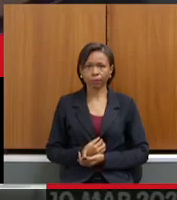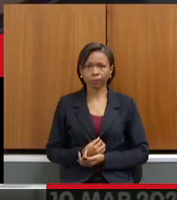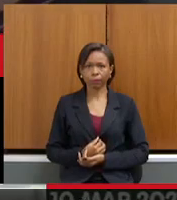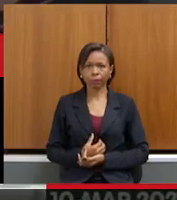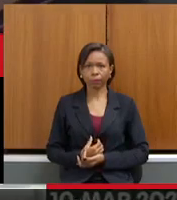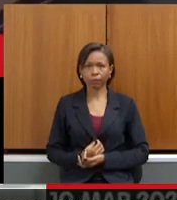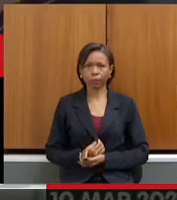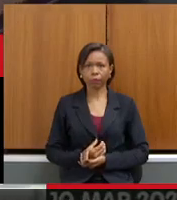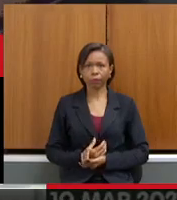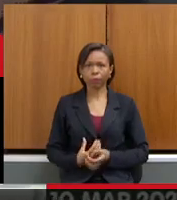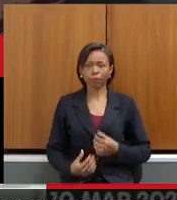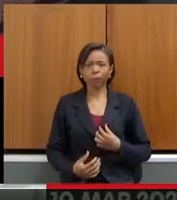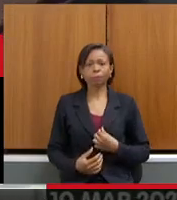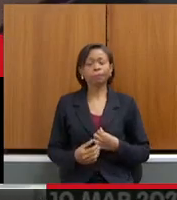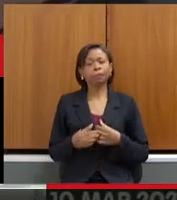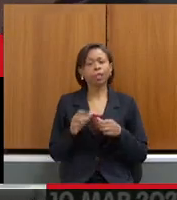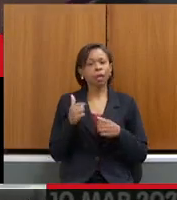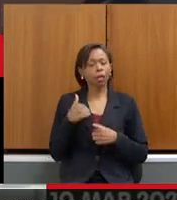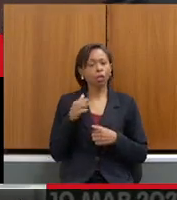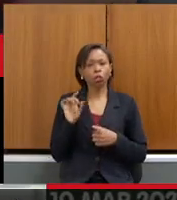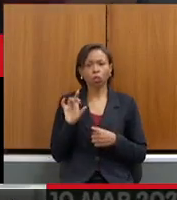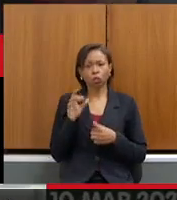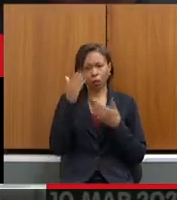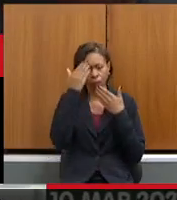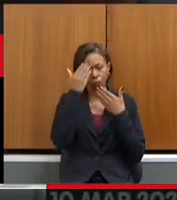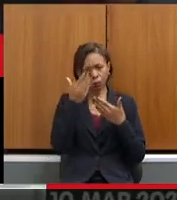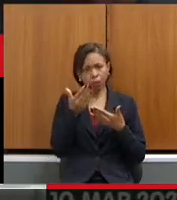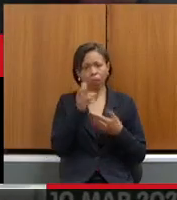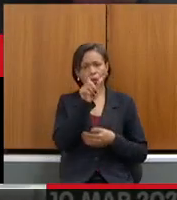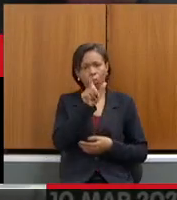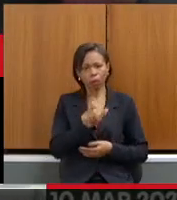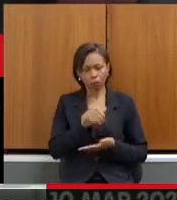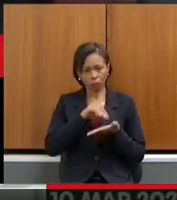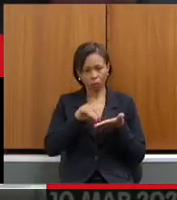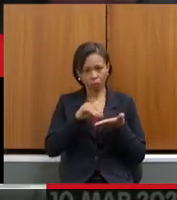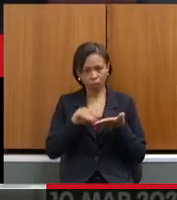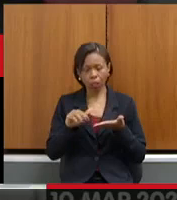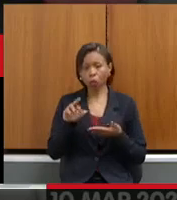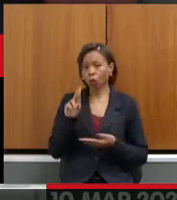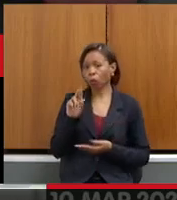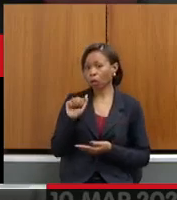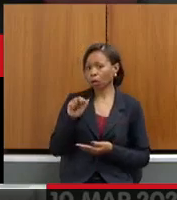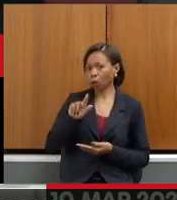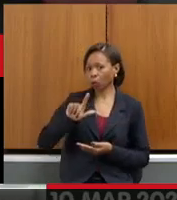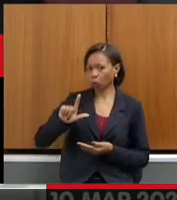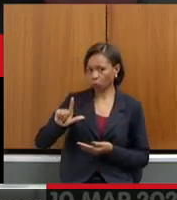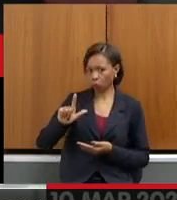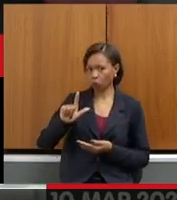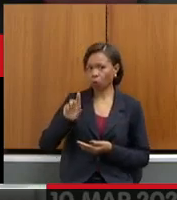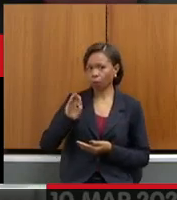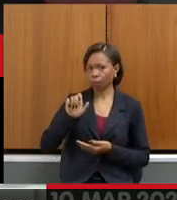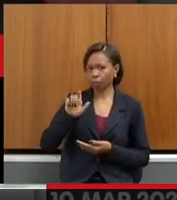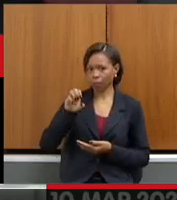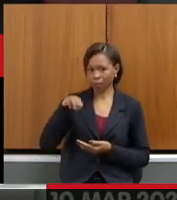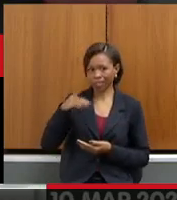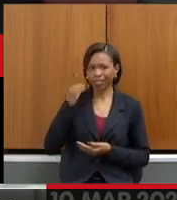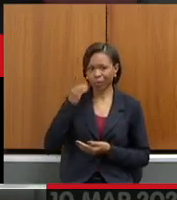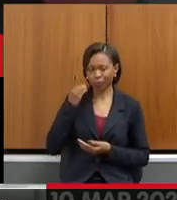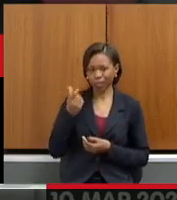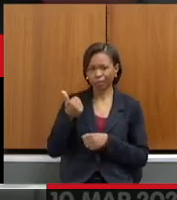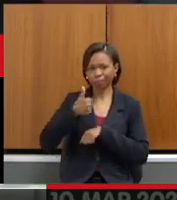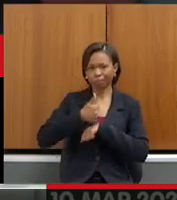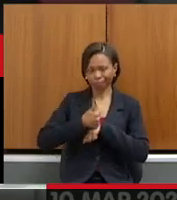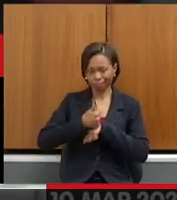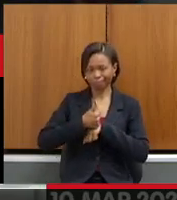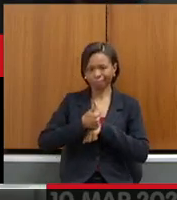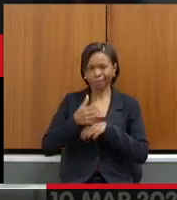o presidente apenas agradecer a presença do secretário Deputado Raul Belém fala falar a pelo nosso bloco até para